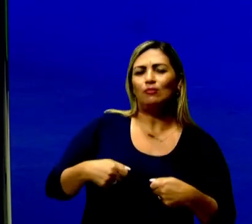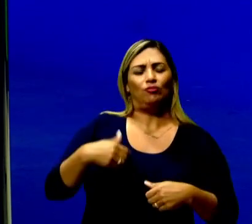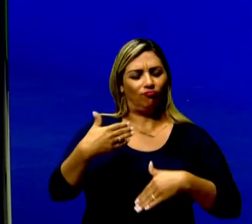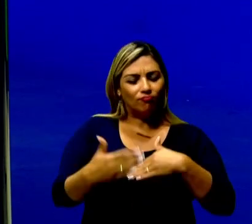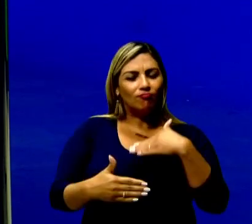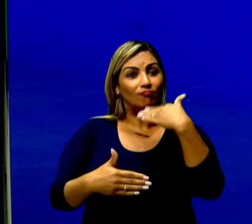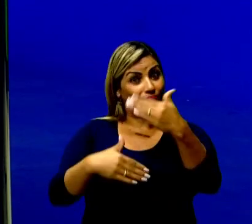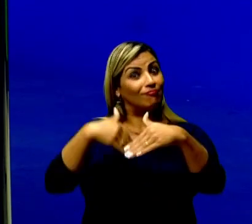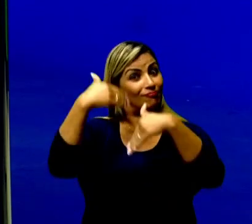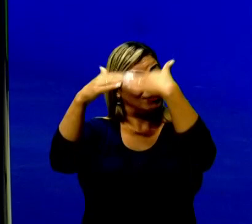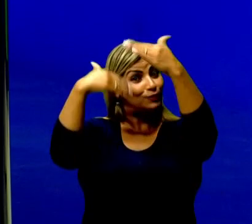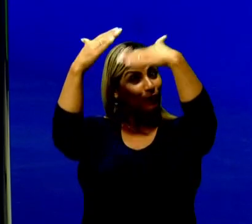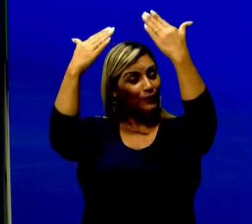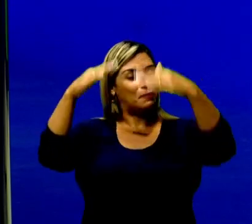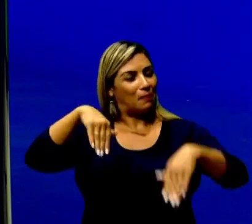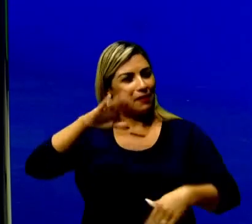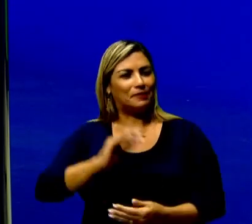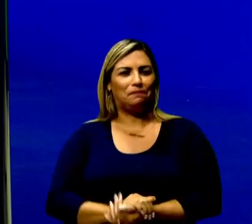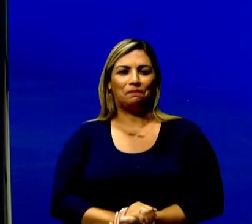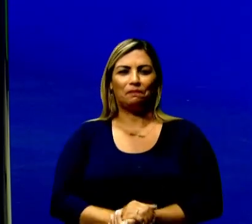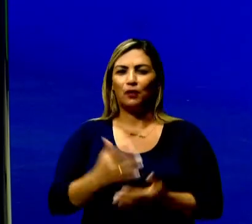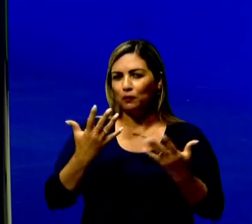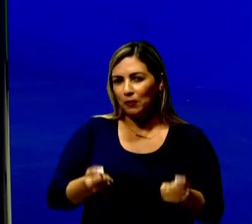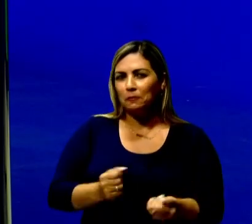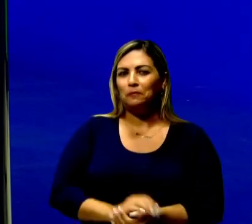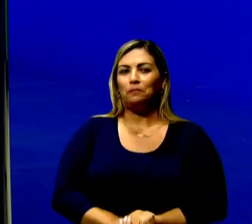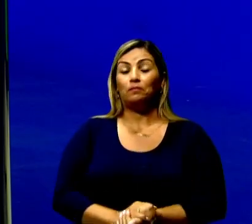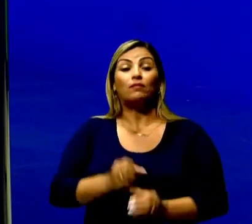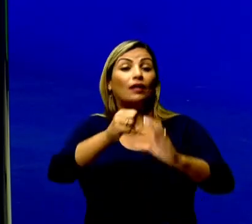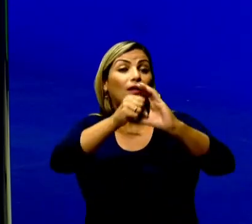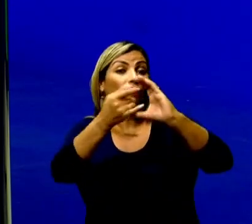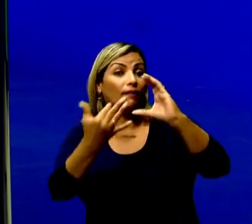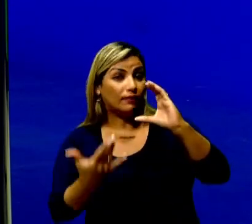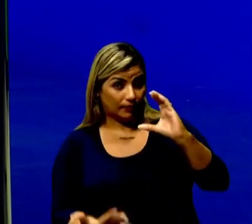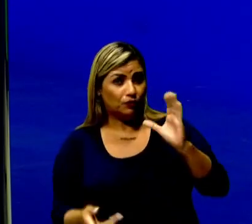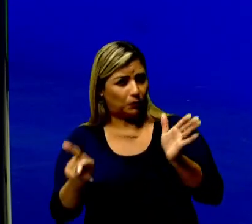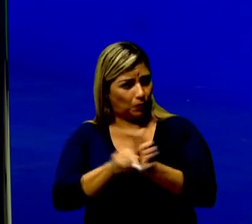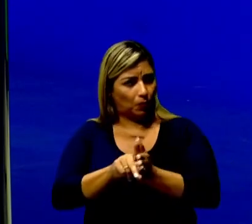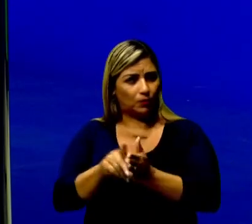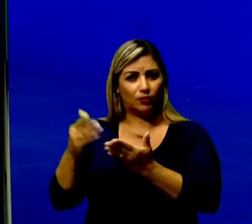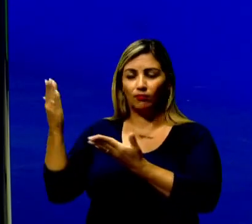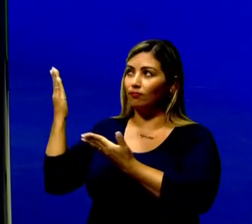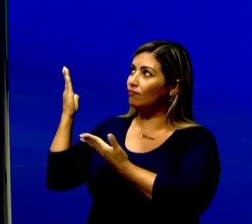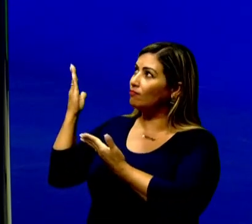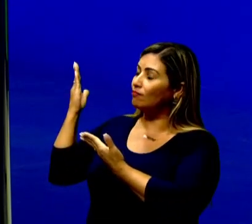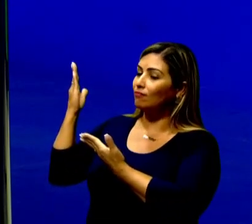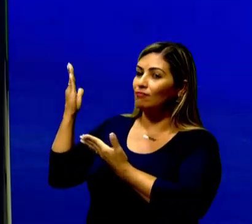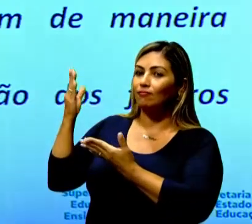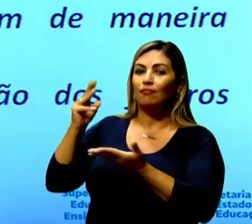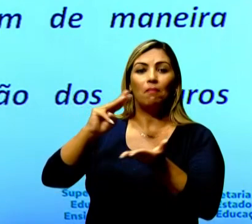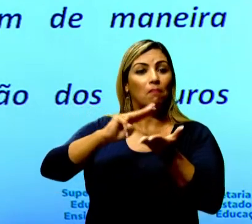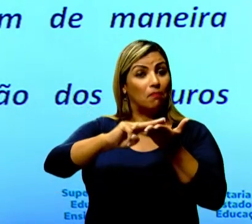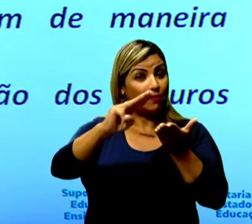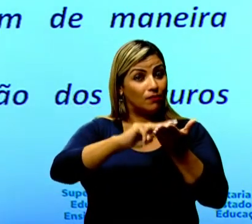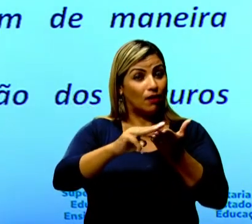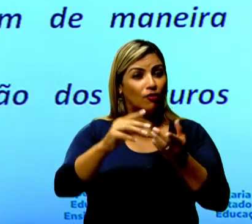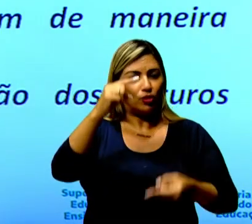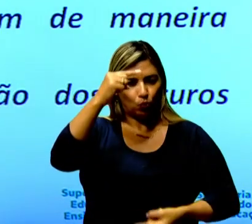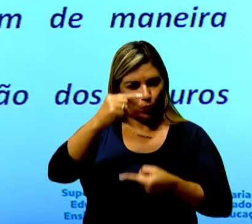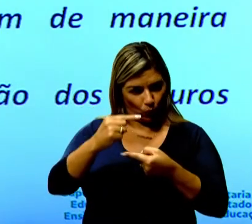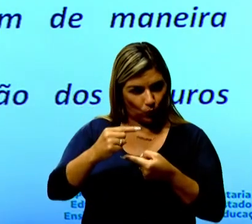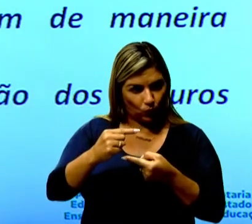prosseguir mais adiante vamos lá características do outdoor mensagens curtas